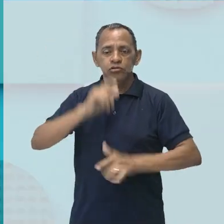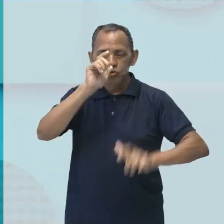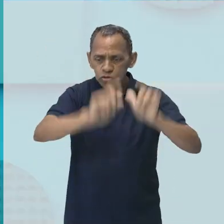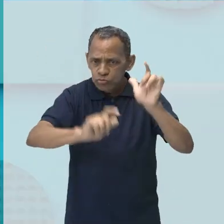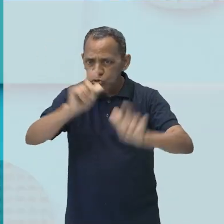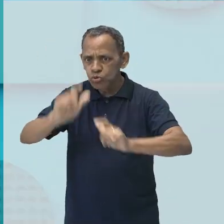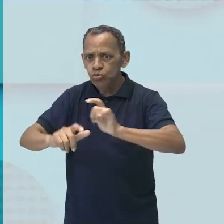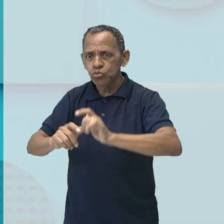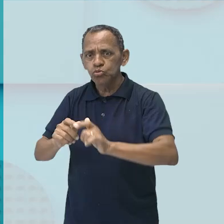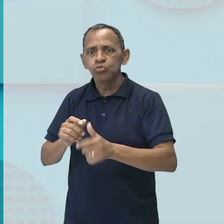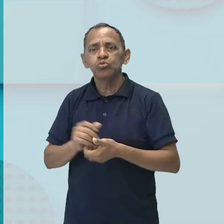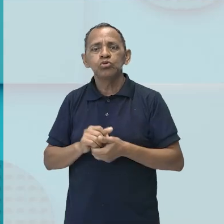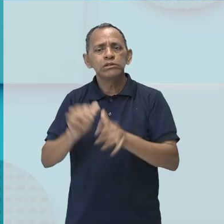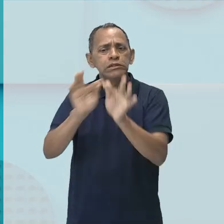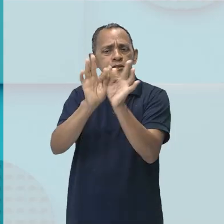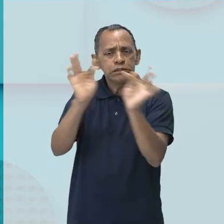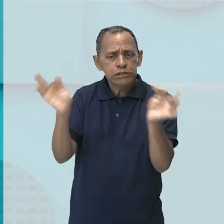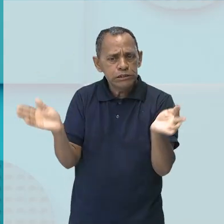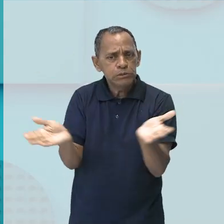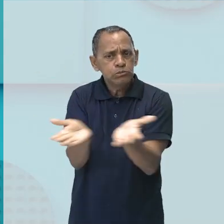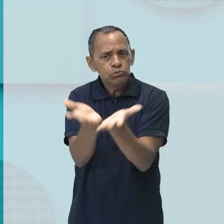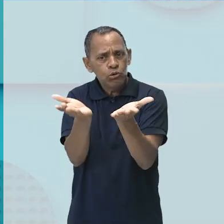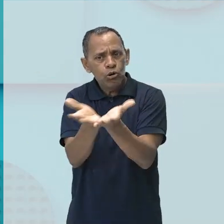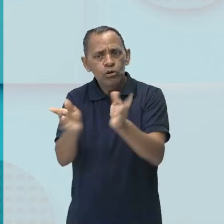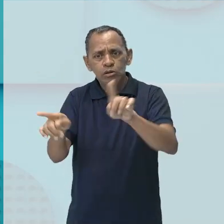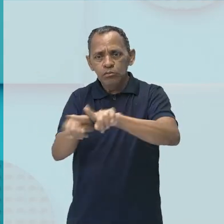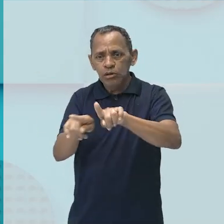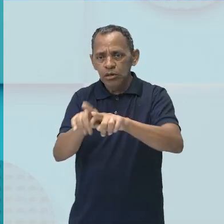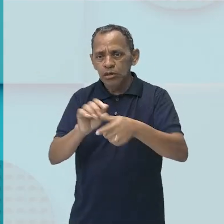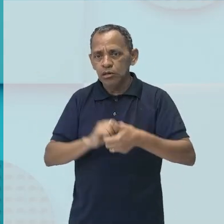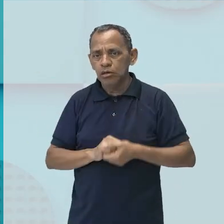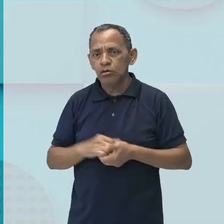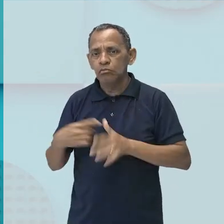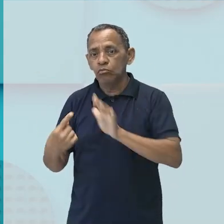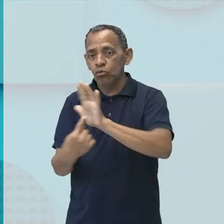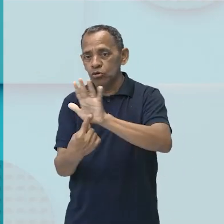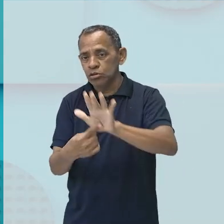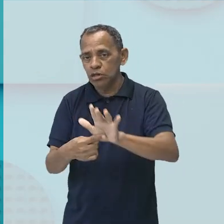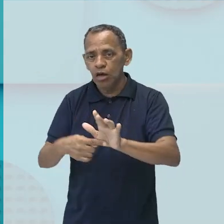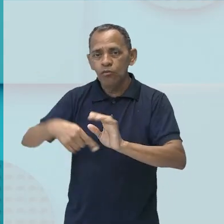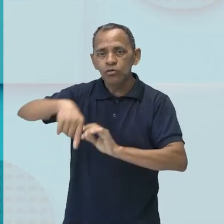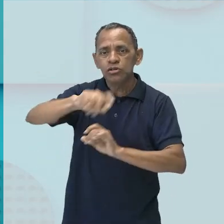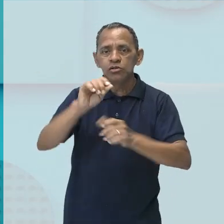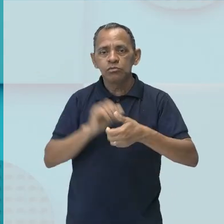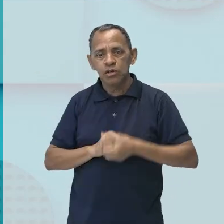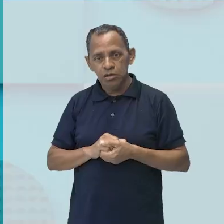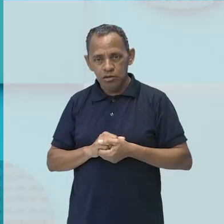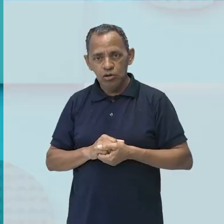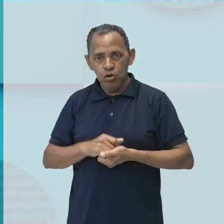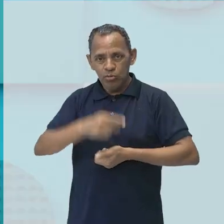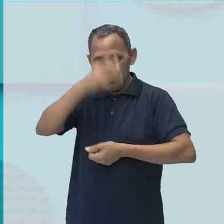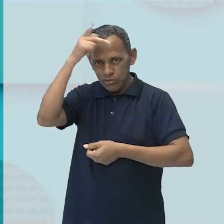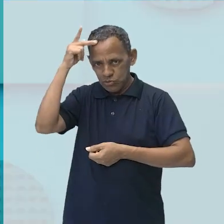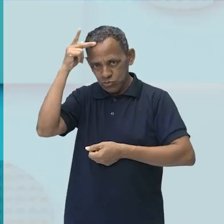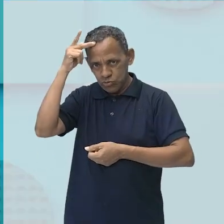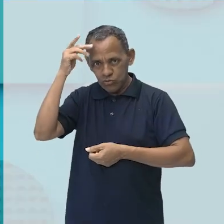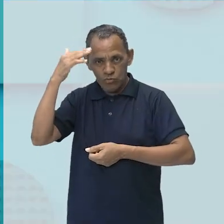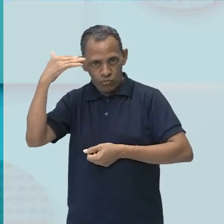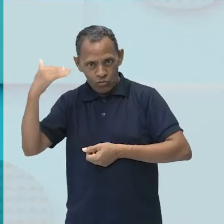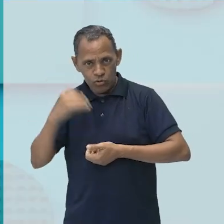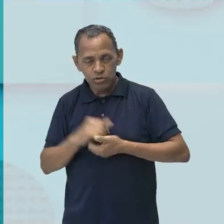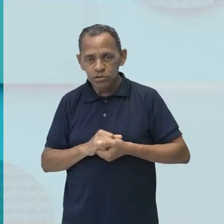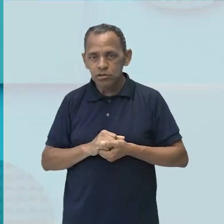favorecidas. E agora vamos mostrar para vocês um integrante de um grupo, certo, de hip